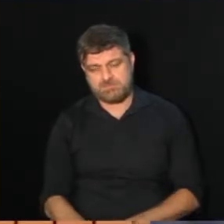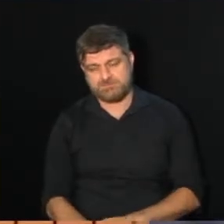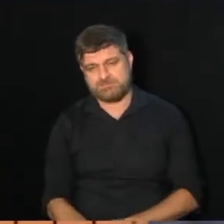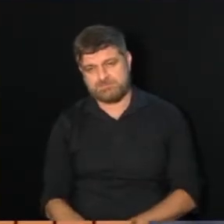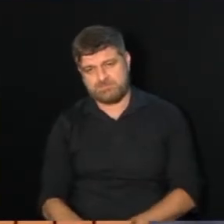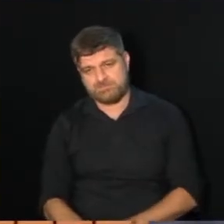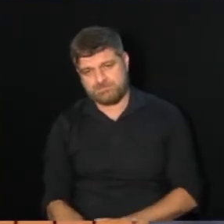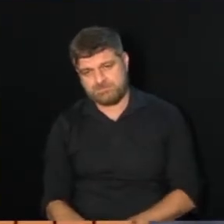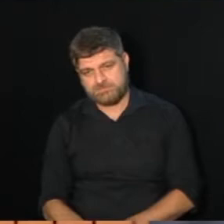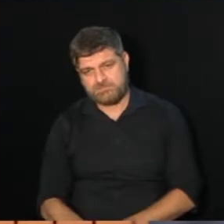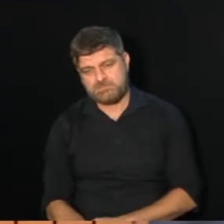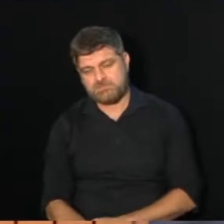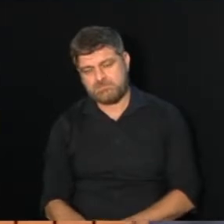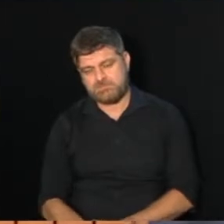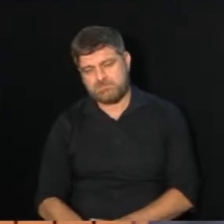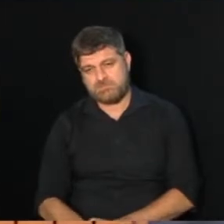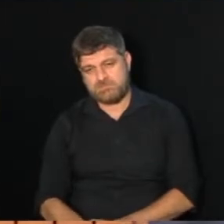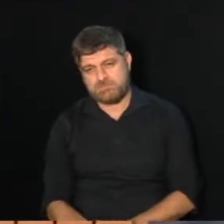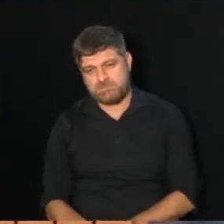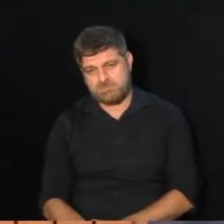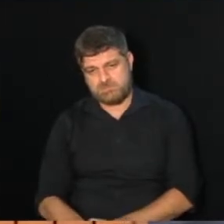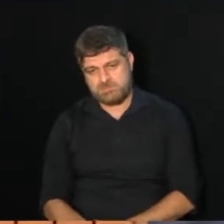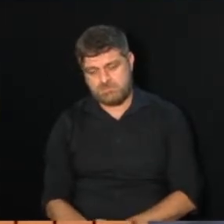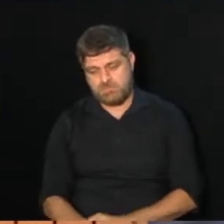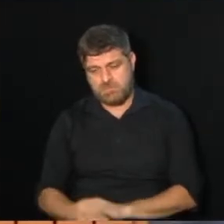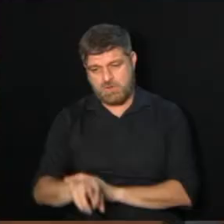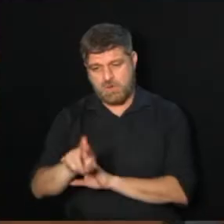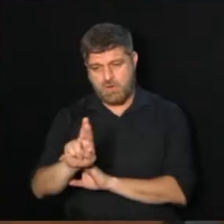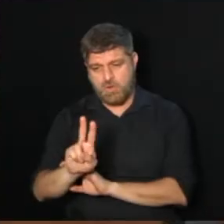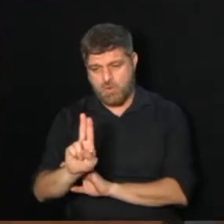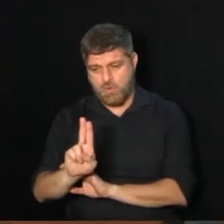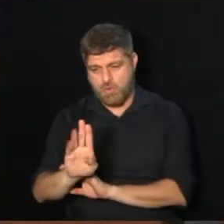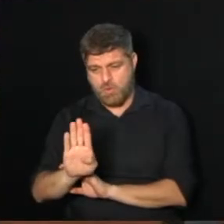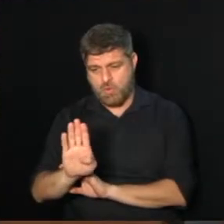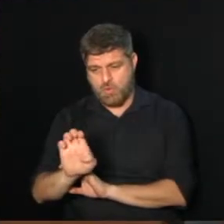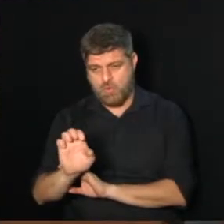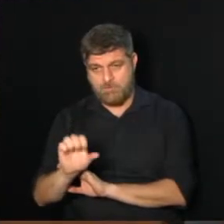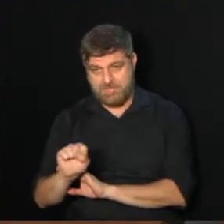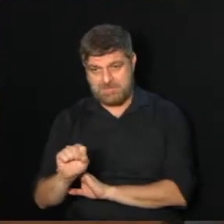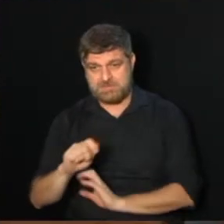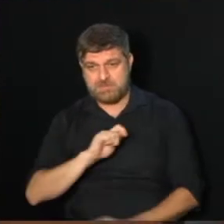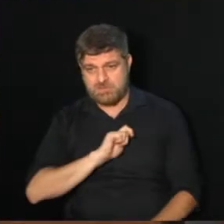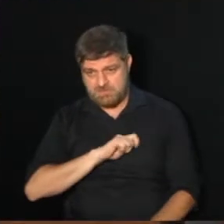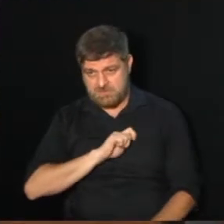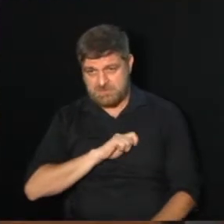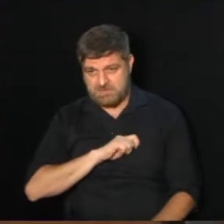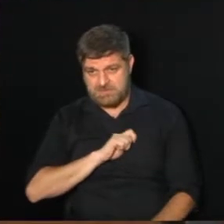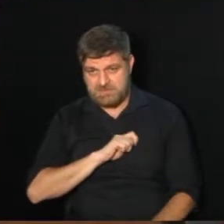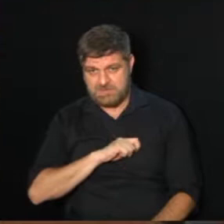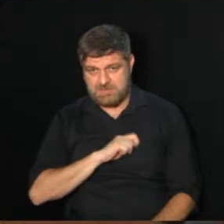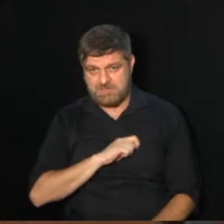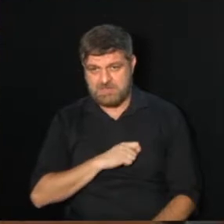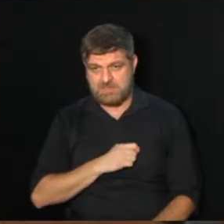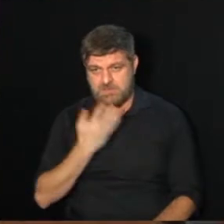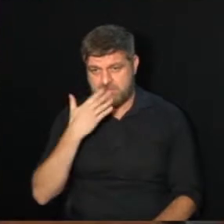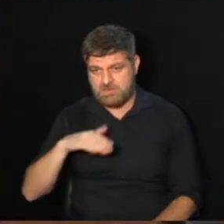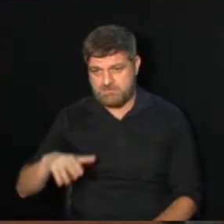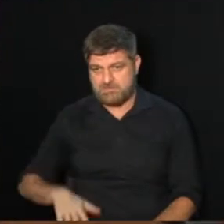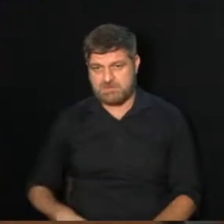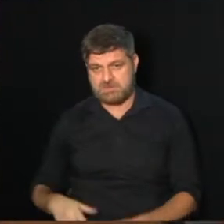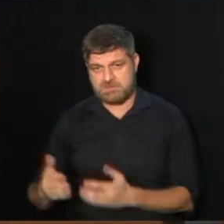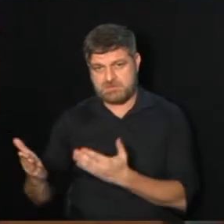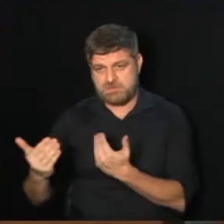quero agora cumprimentar o Dr. Rubens Urbano Leal, nosso delegado aí, titular da Delegacia da Infância e Juventude. O